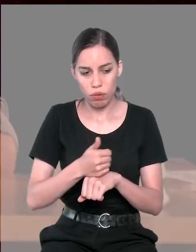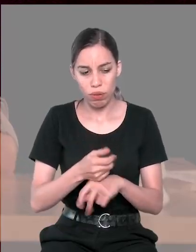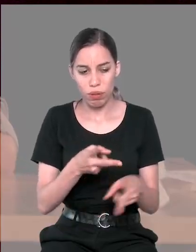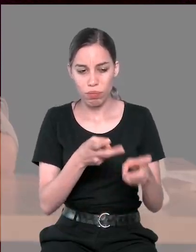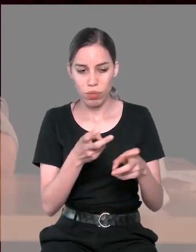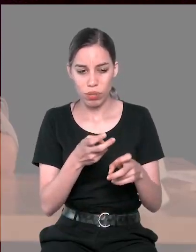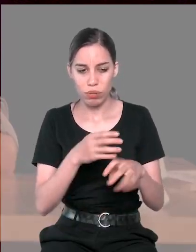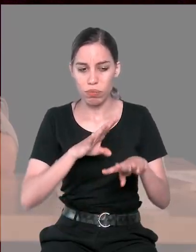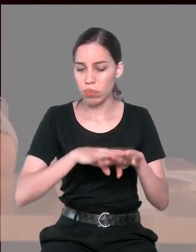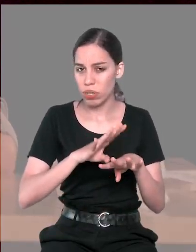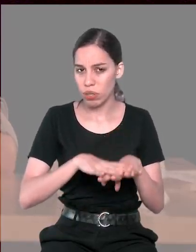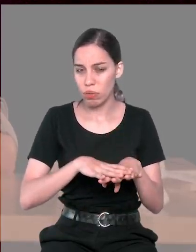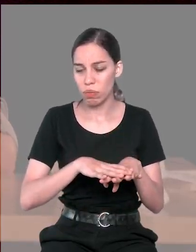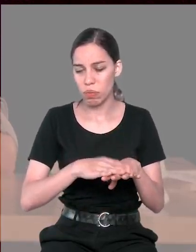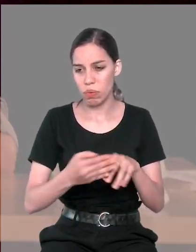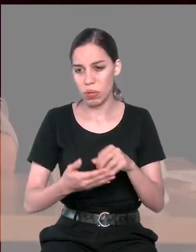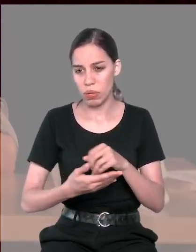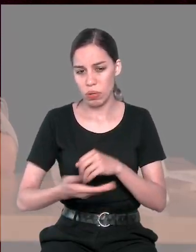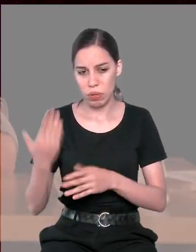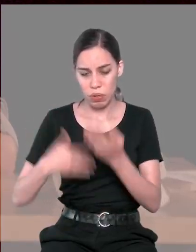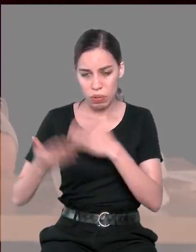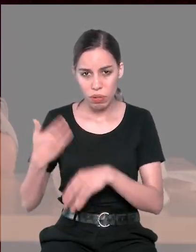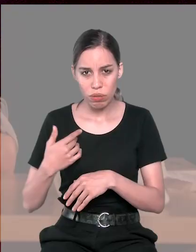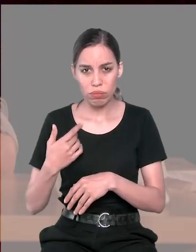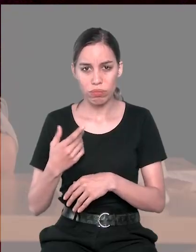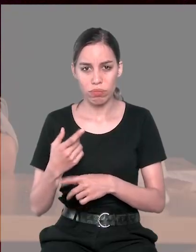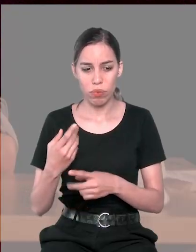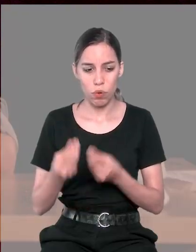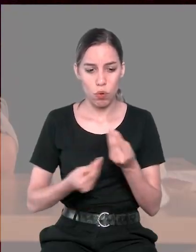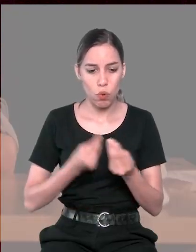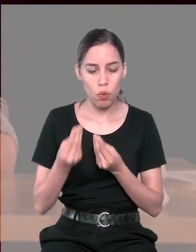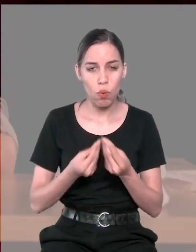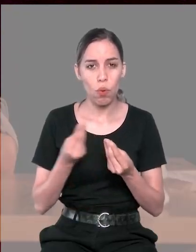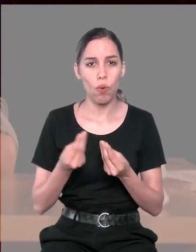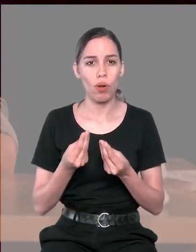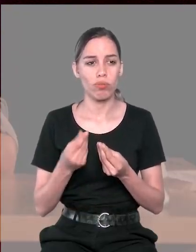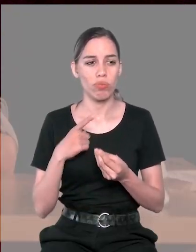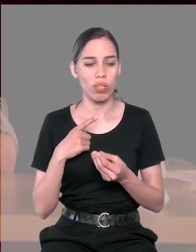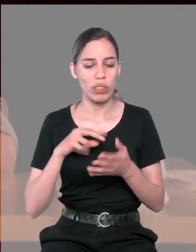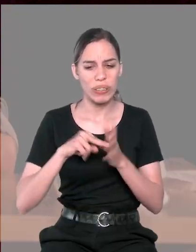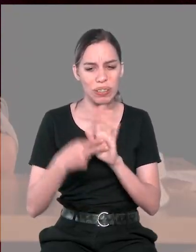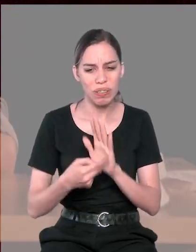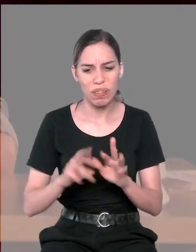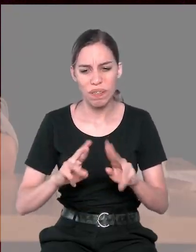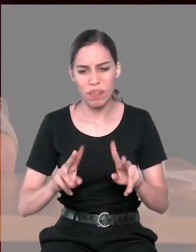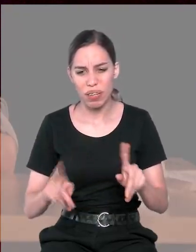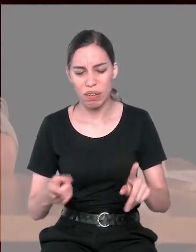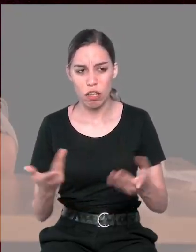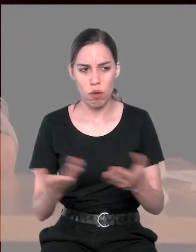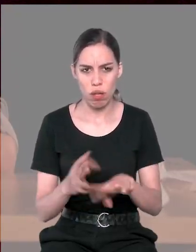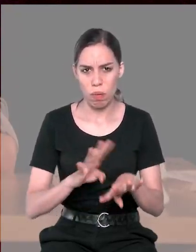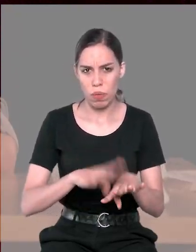vê a percepção de matemática medieval como ele era estética, né? Como ela cheia de significados. E hoje a